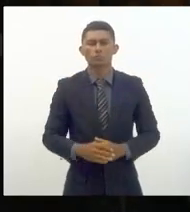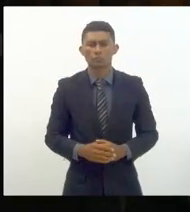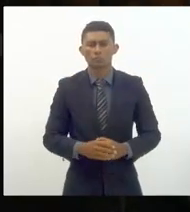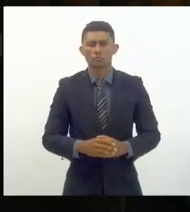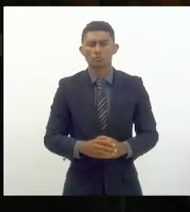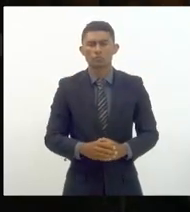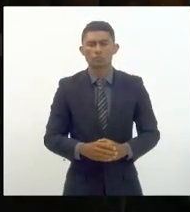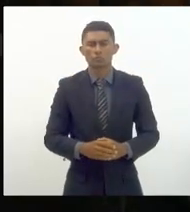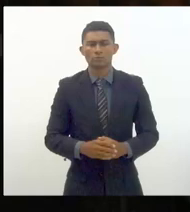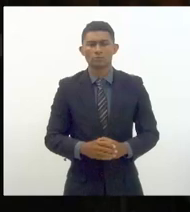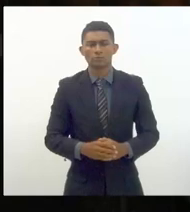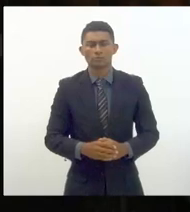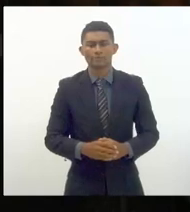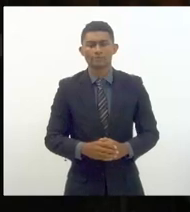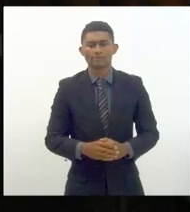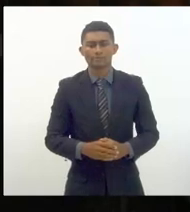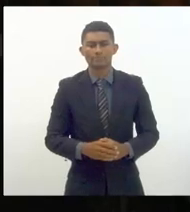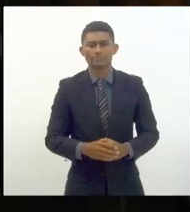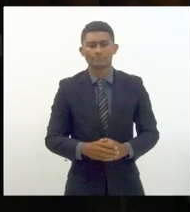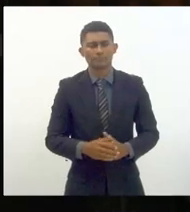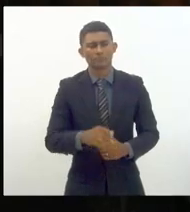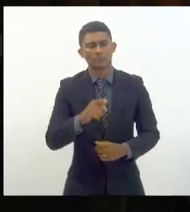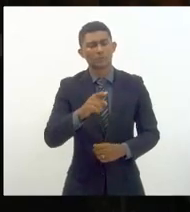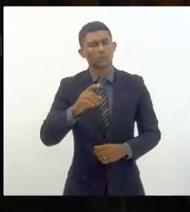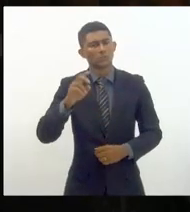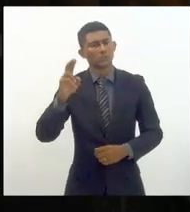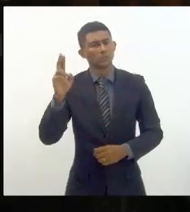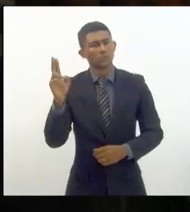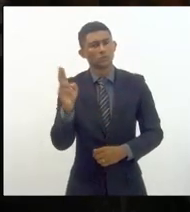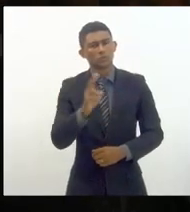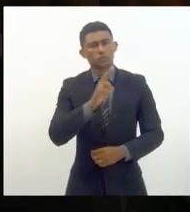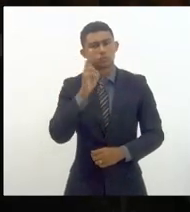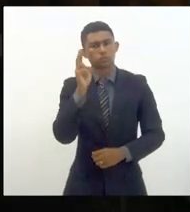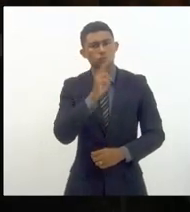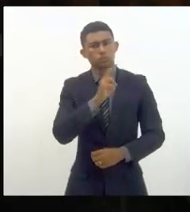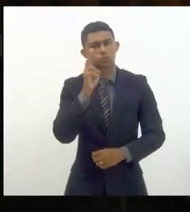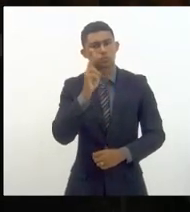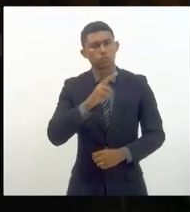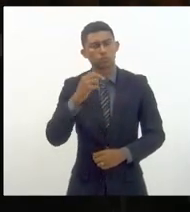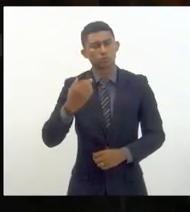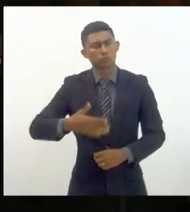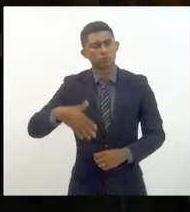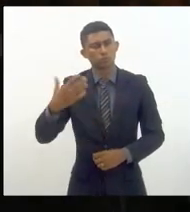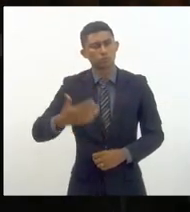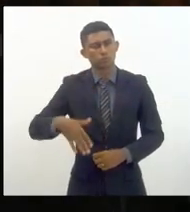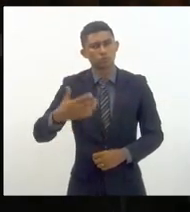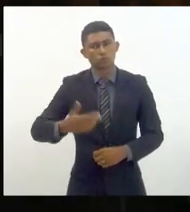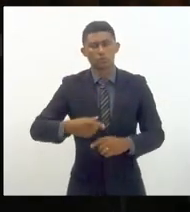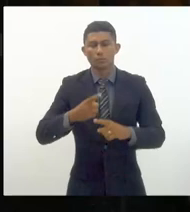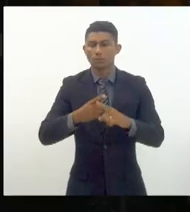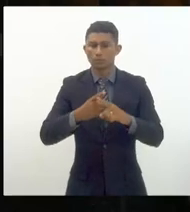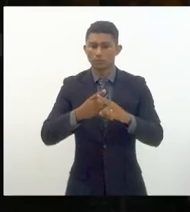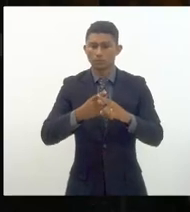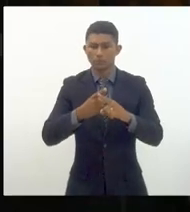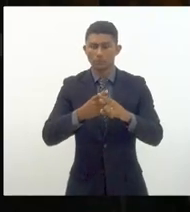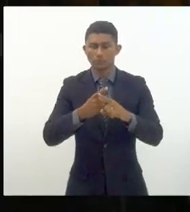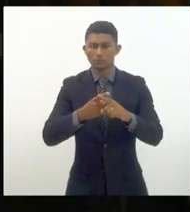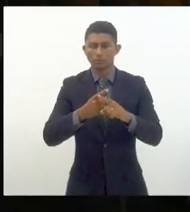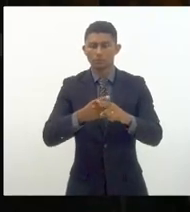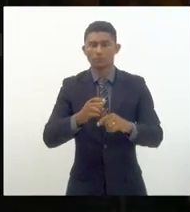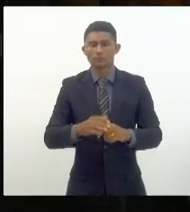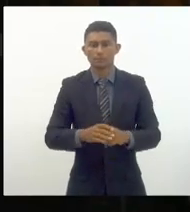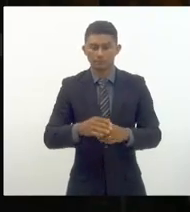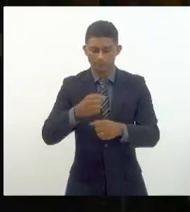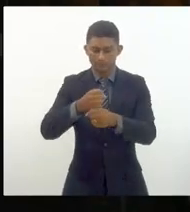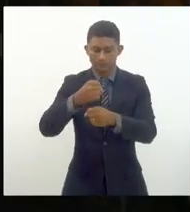é bastante grave no meu entendimento é porque em